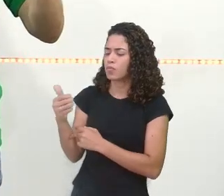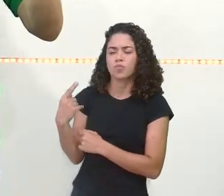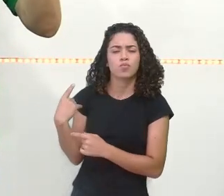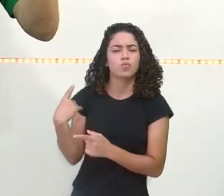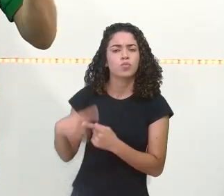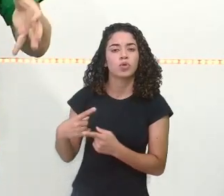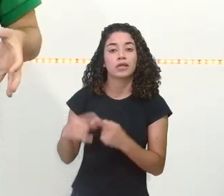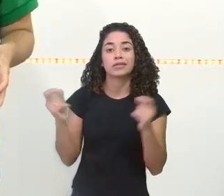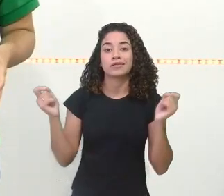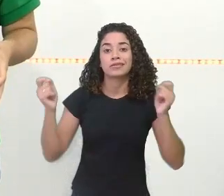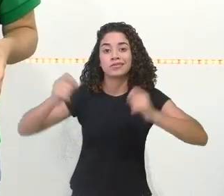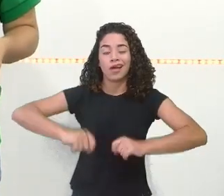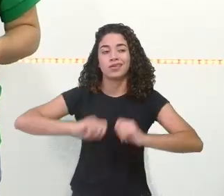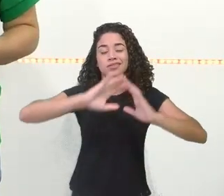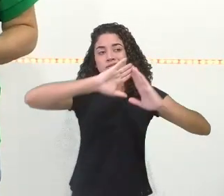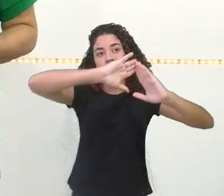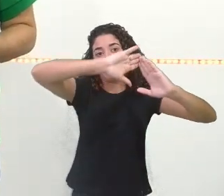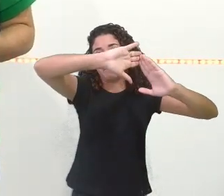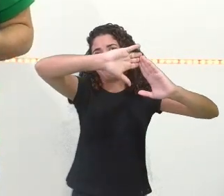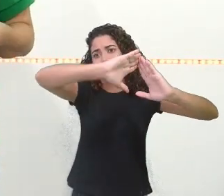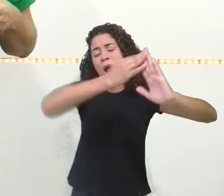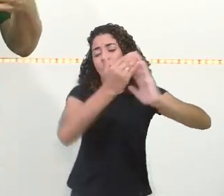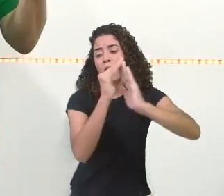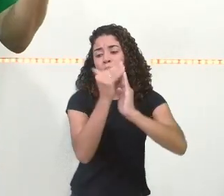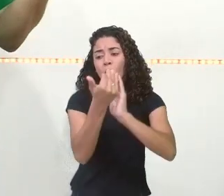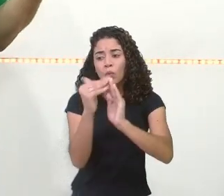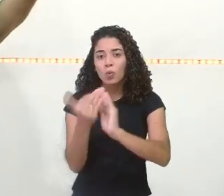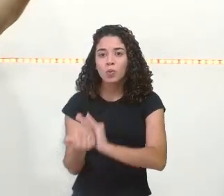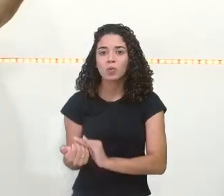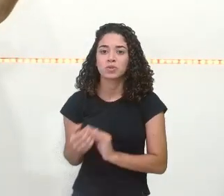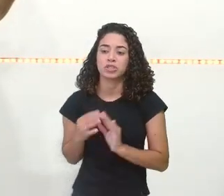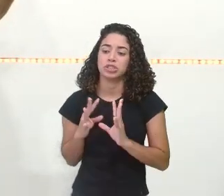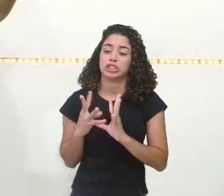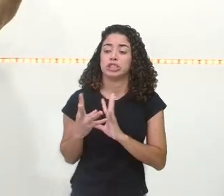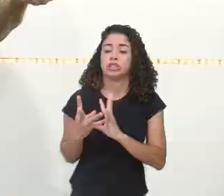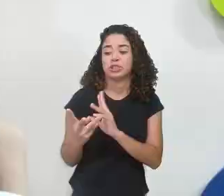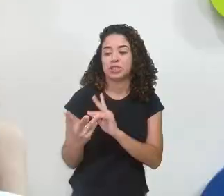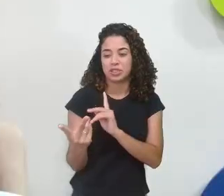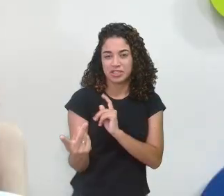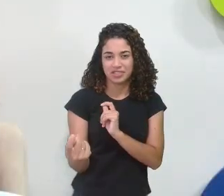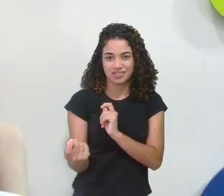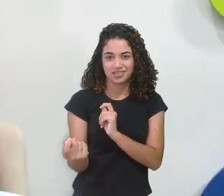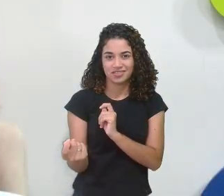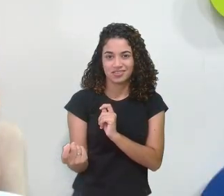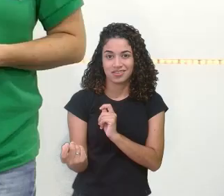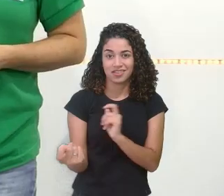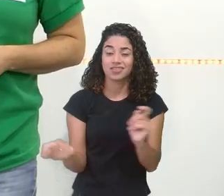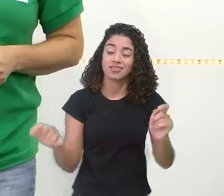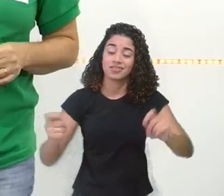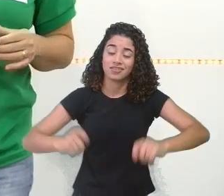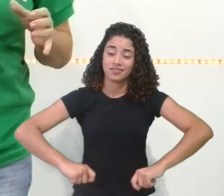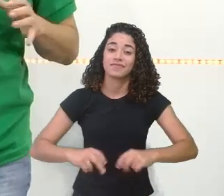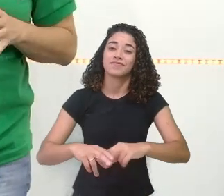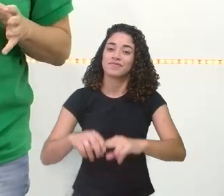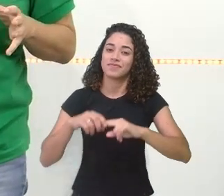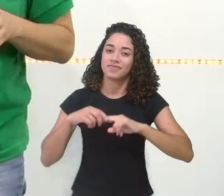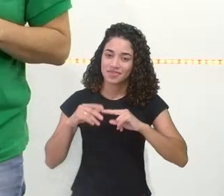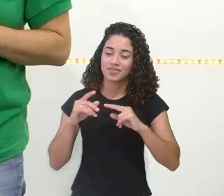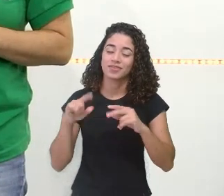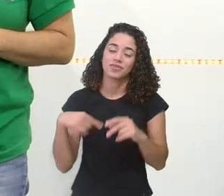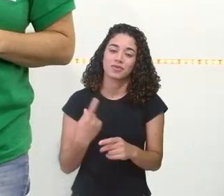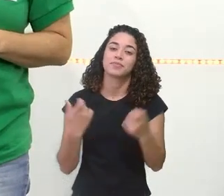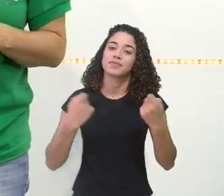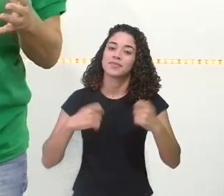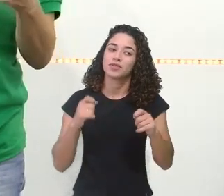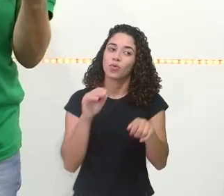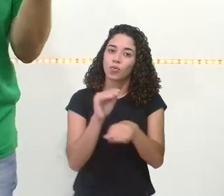causar deslizamentos. Isso. Então, até a gente falou isso outra aula, não foi, professora Keise? Verdade. Da importância da gente preservar aquela